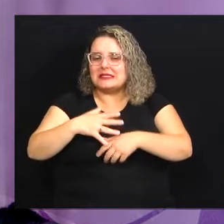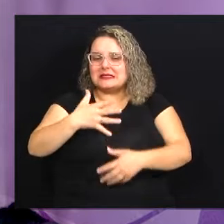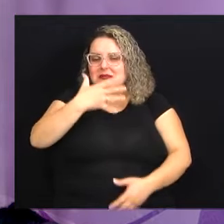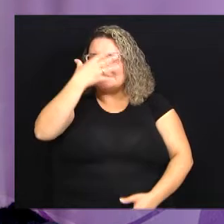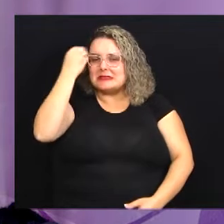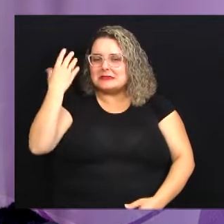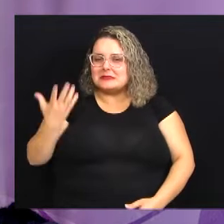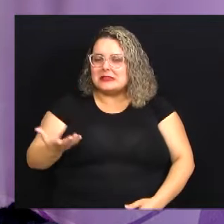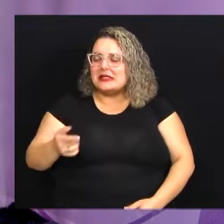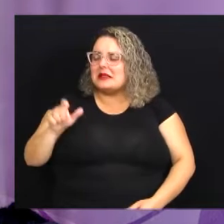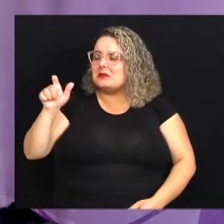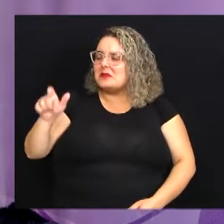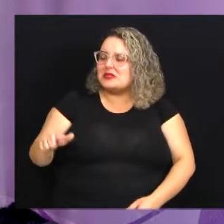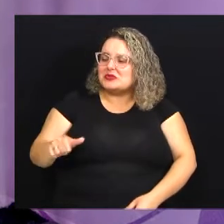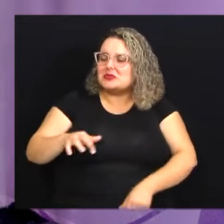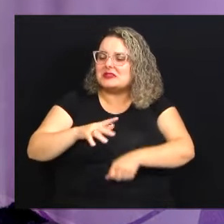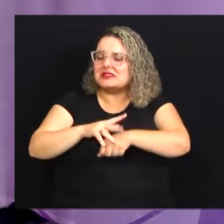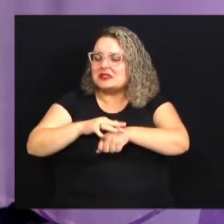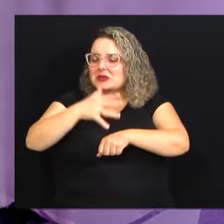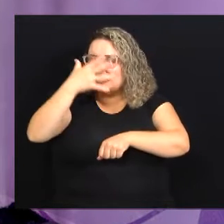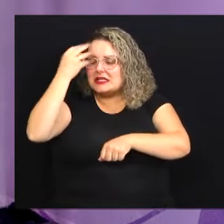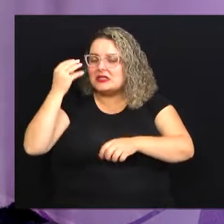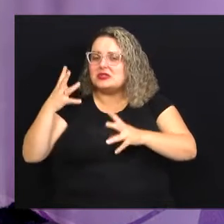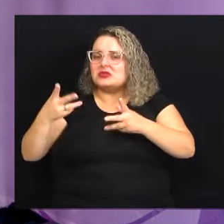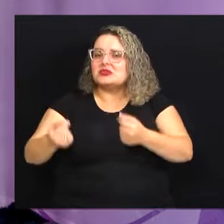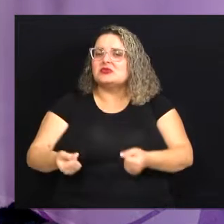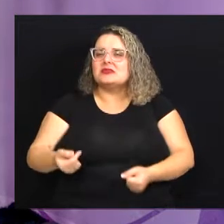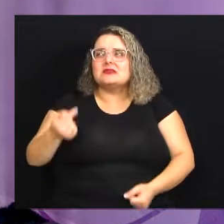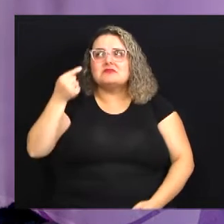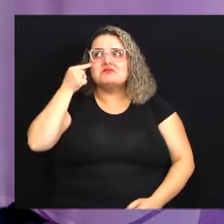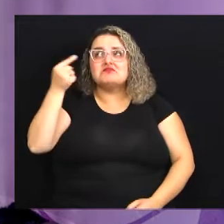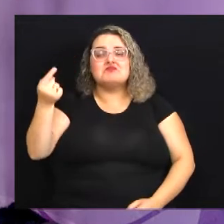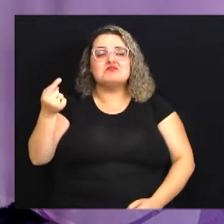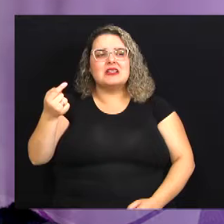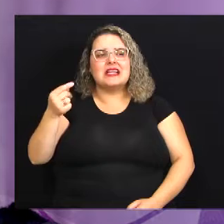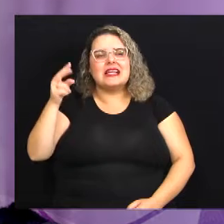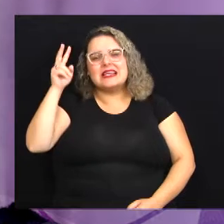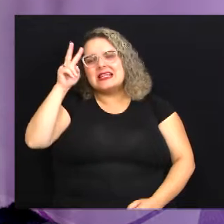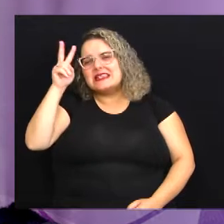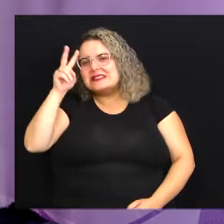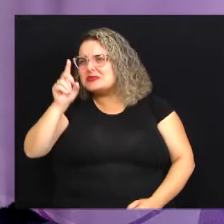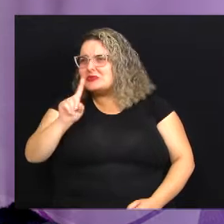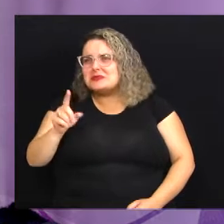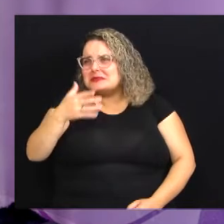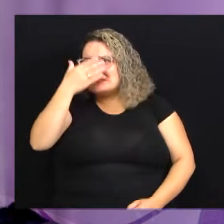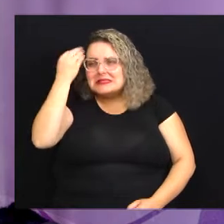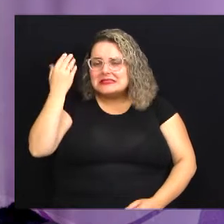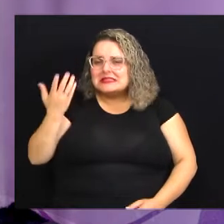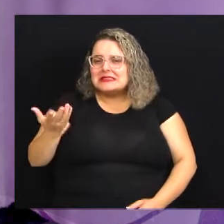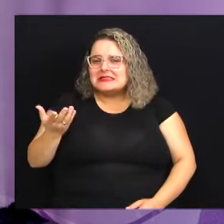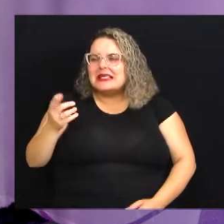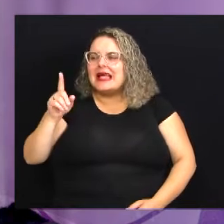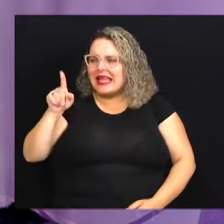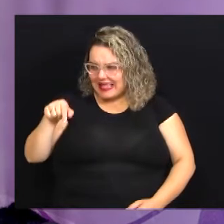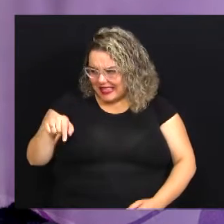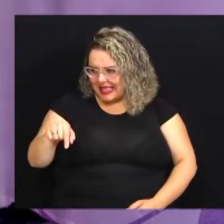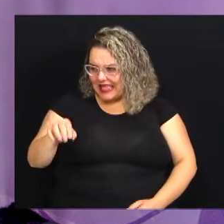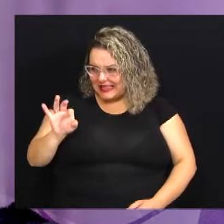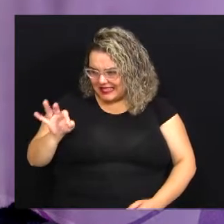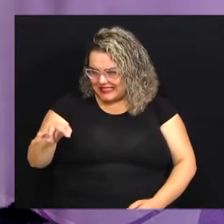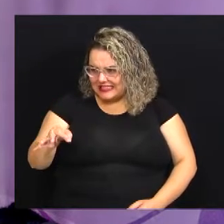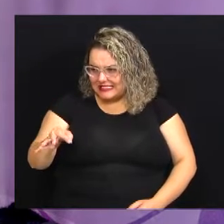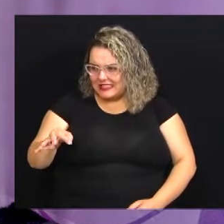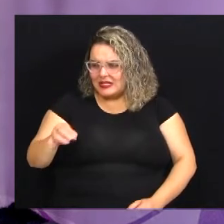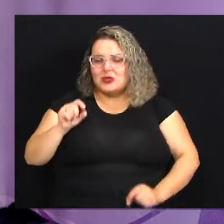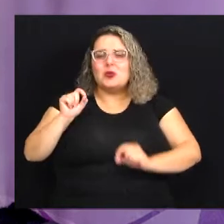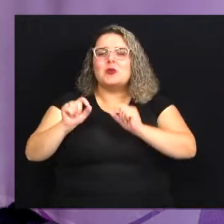está com Alzheimer, todo mundo se remete assim, a pessoa não lembra, ela esquece. É isso mesmo? Afinal, o que